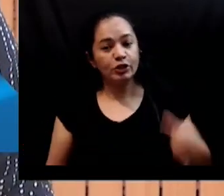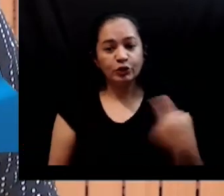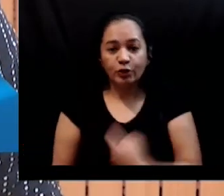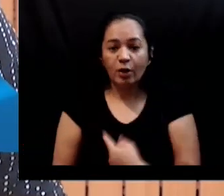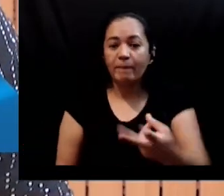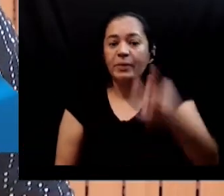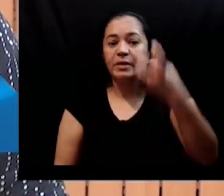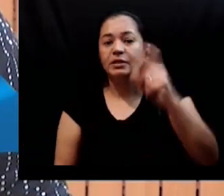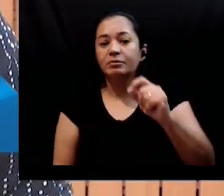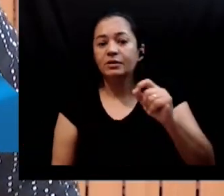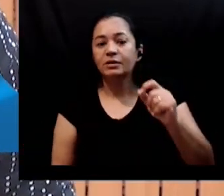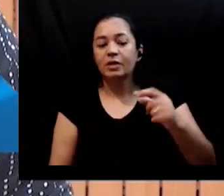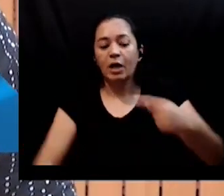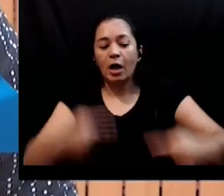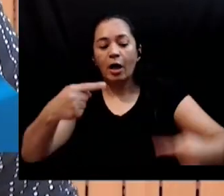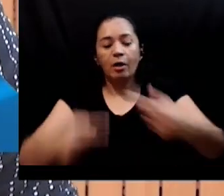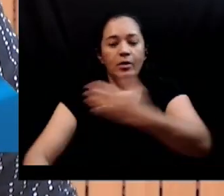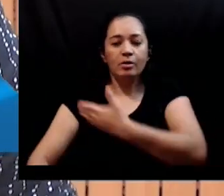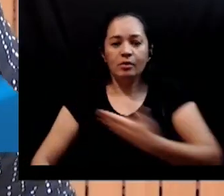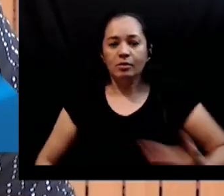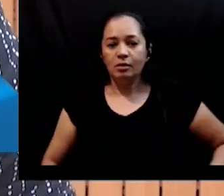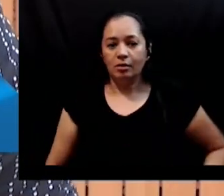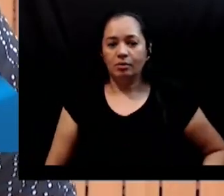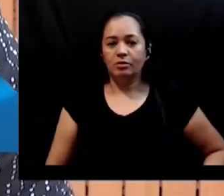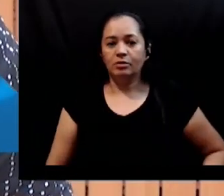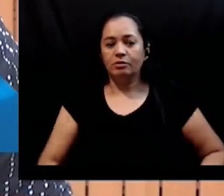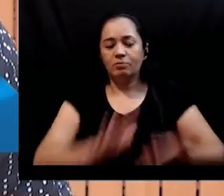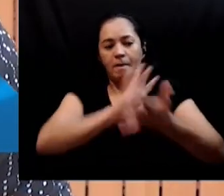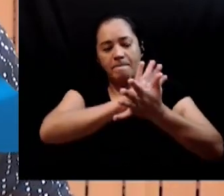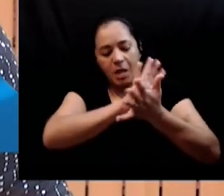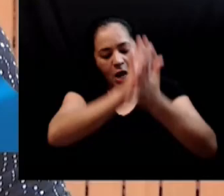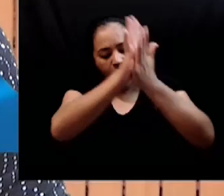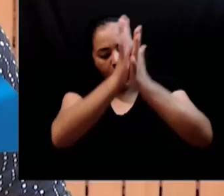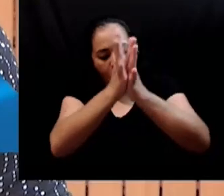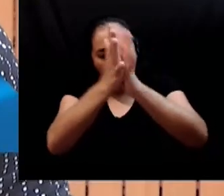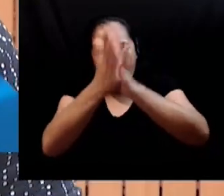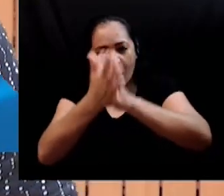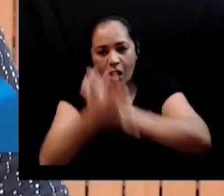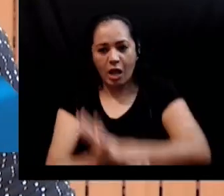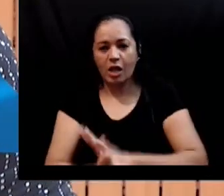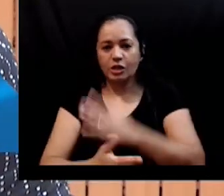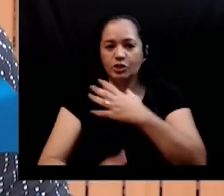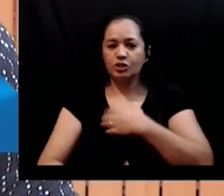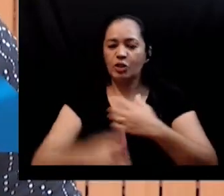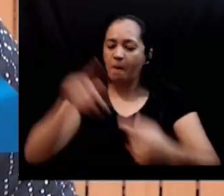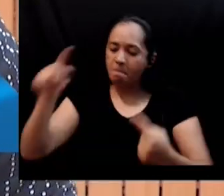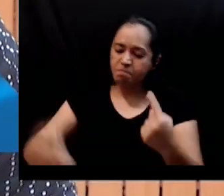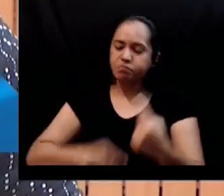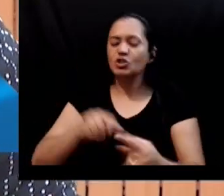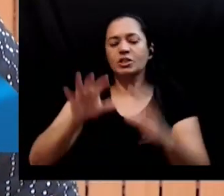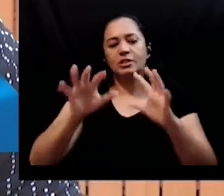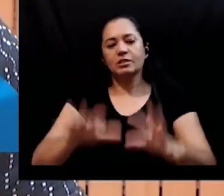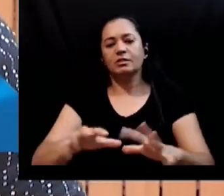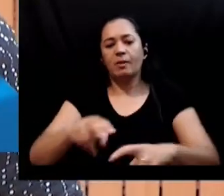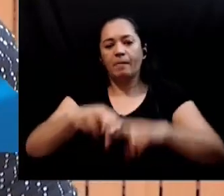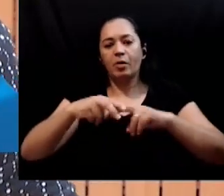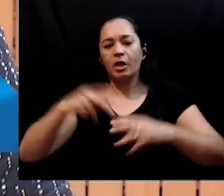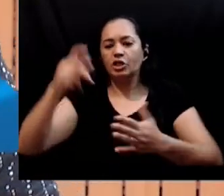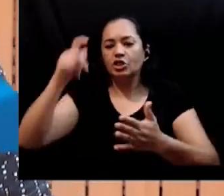política pública vai sendo sucateada, destruída de forma proposital pela contratação